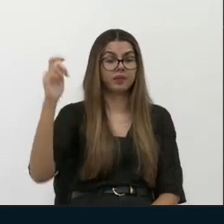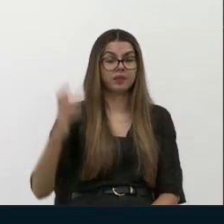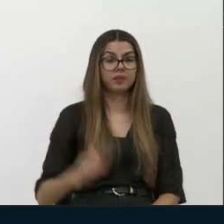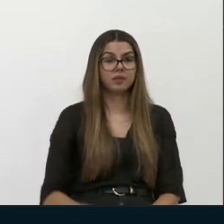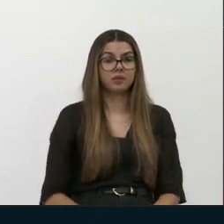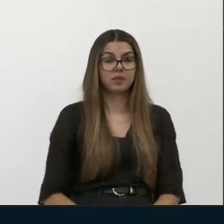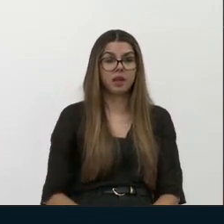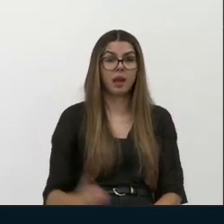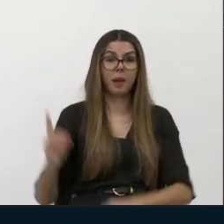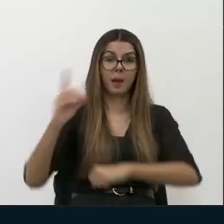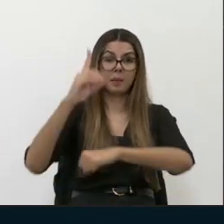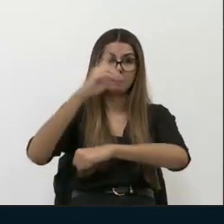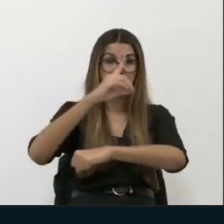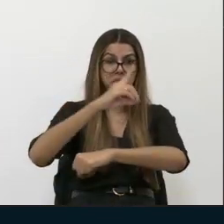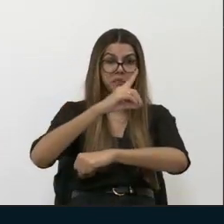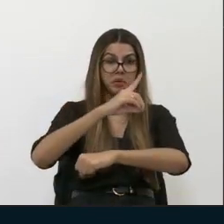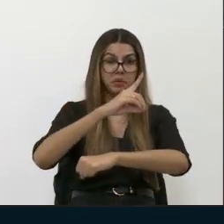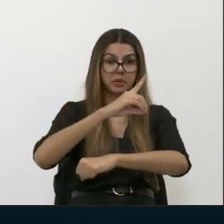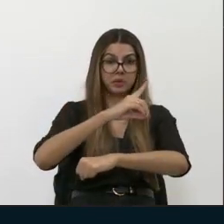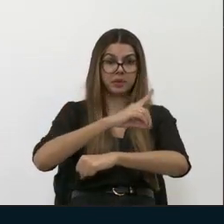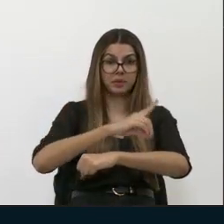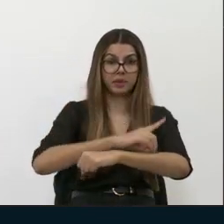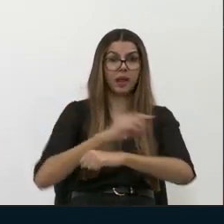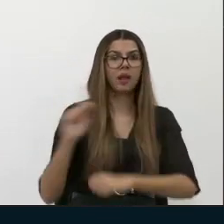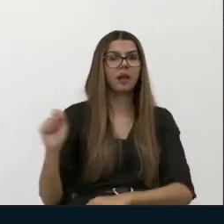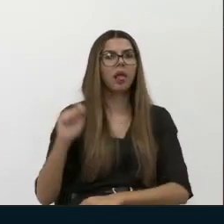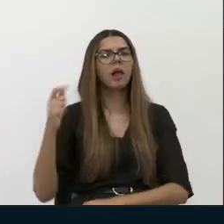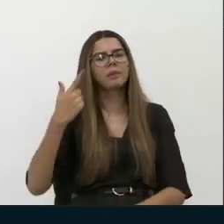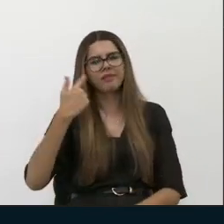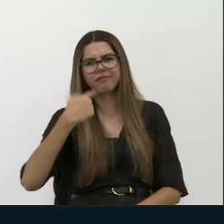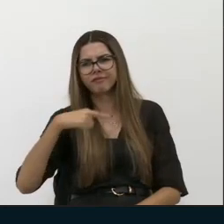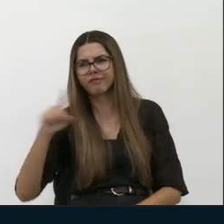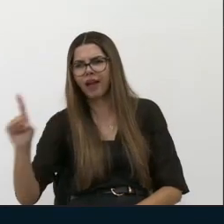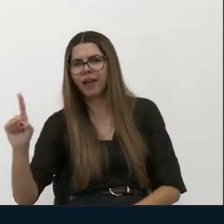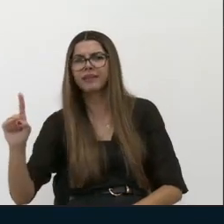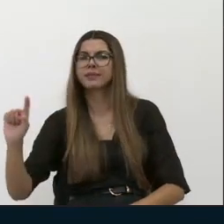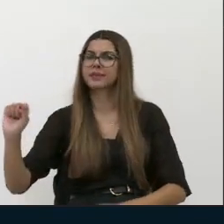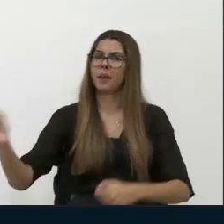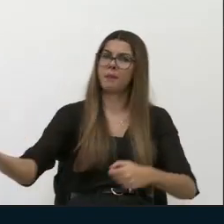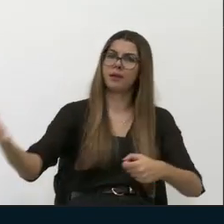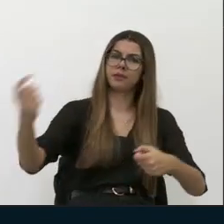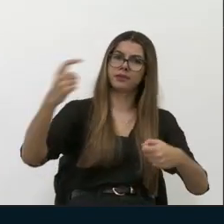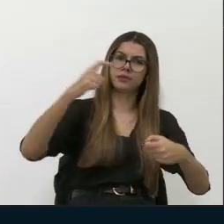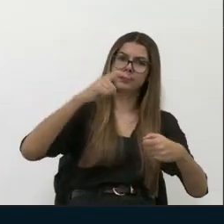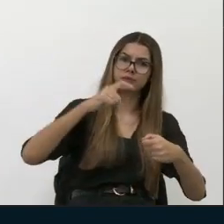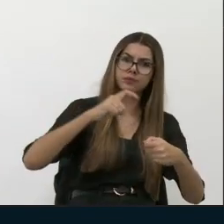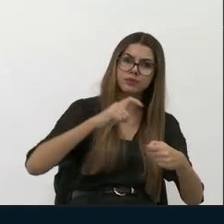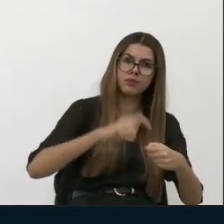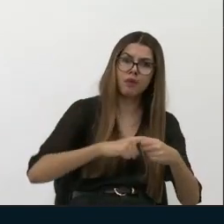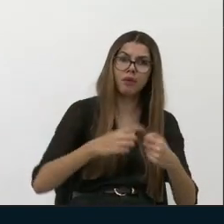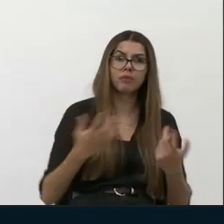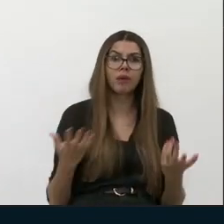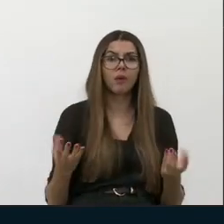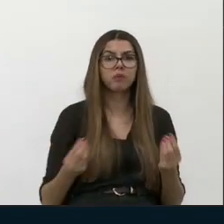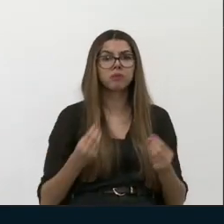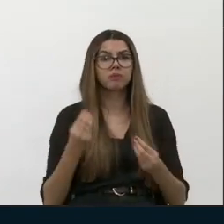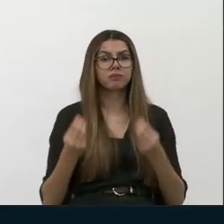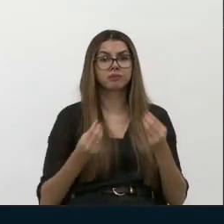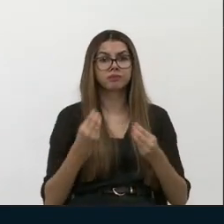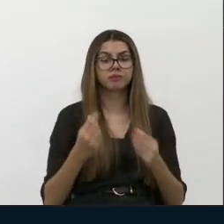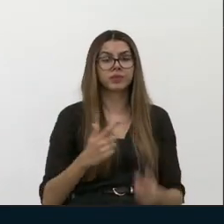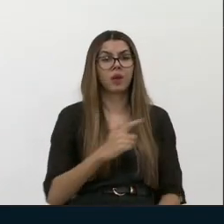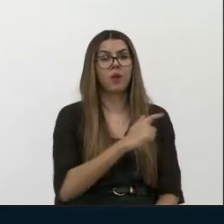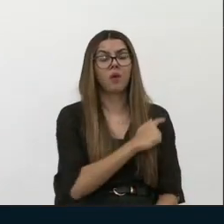caso de dengue, quando é grave, ela vai até a tenda, depois volta da tenda para a UPA São João. Então, você vê que o governo,